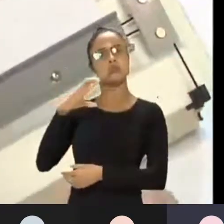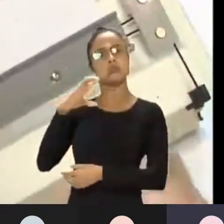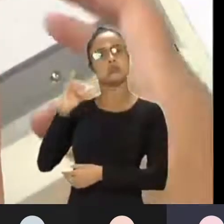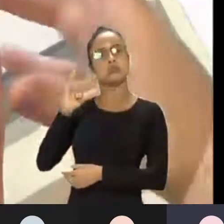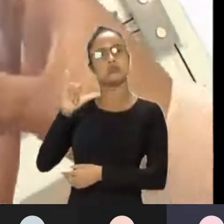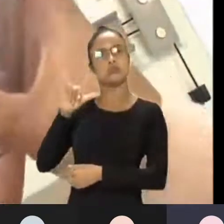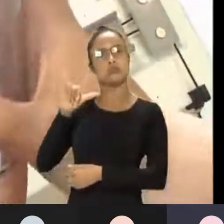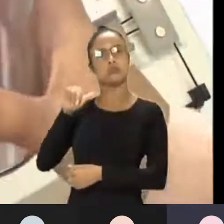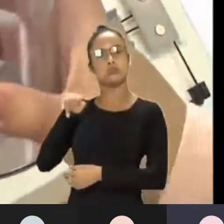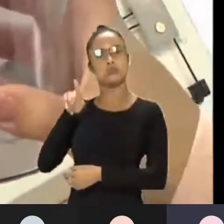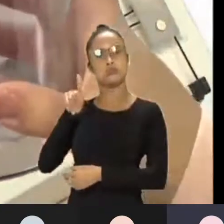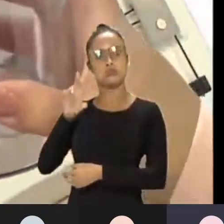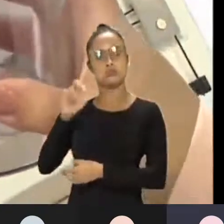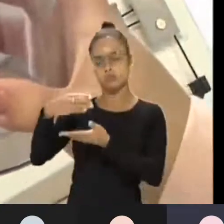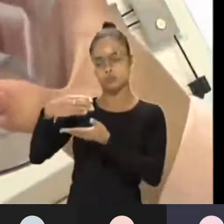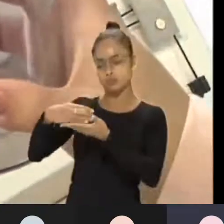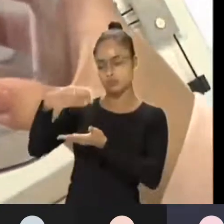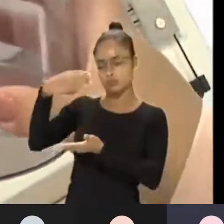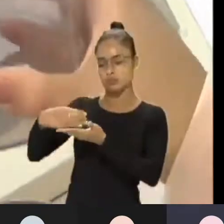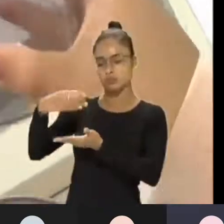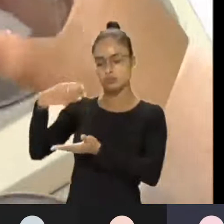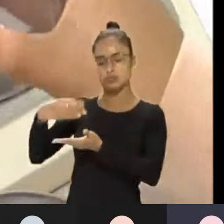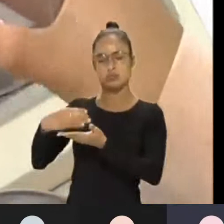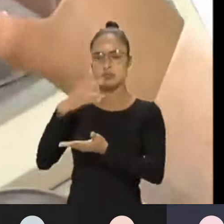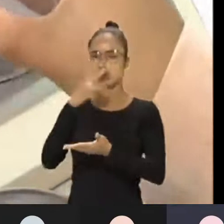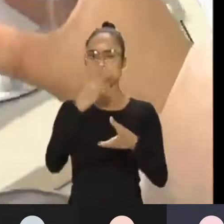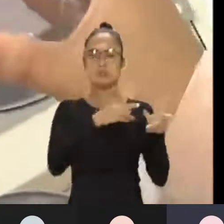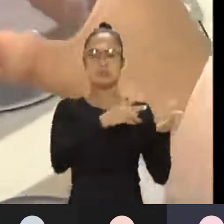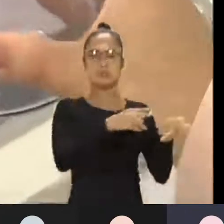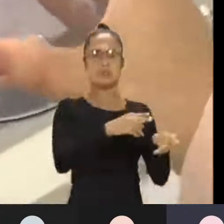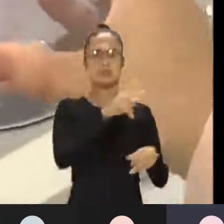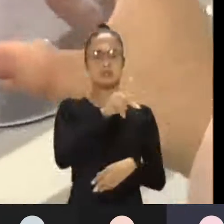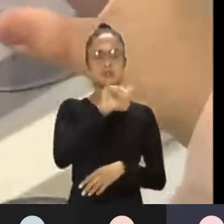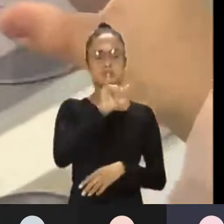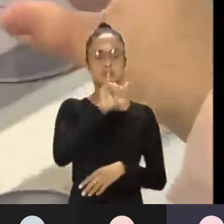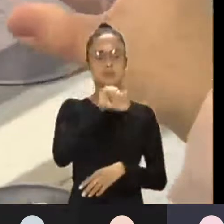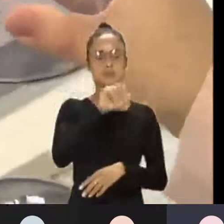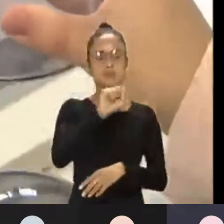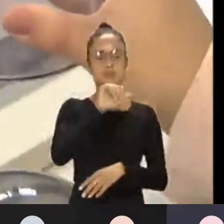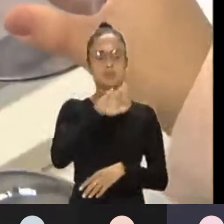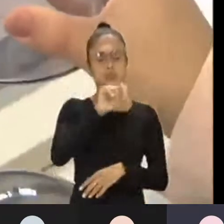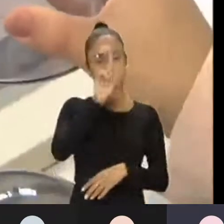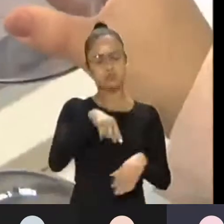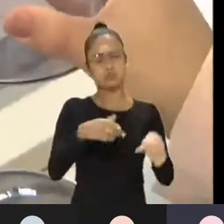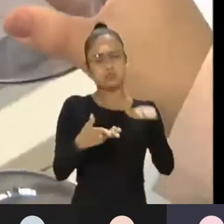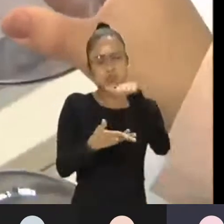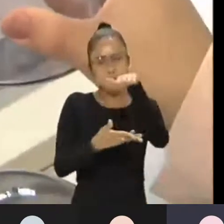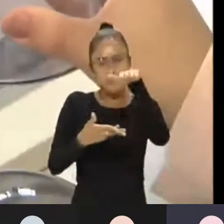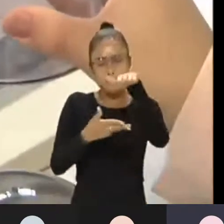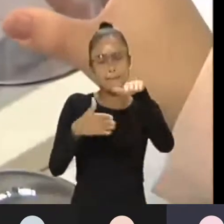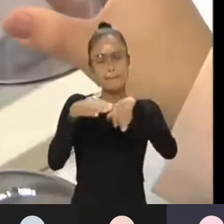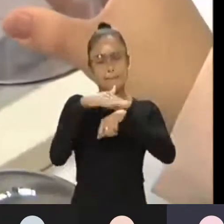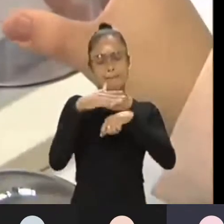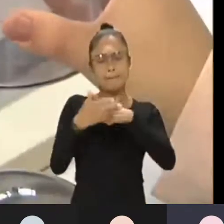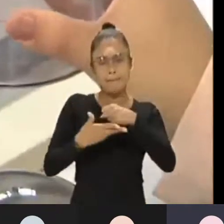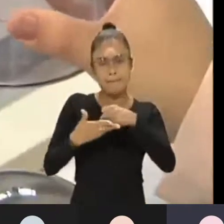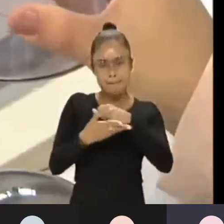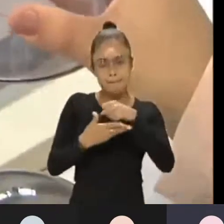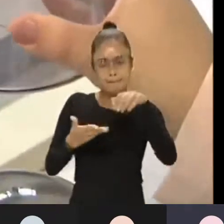é similar com o prisma no sentido de ter bases opostas paralelas. Então, aqui, ó,